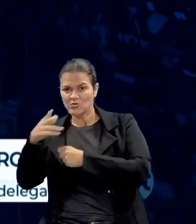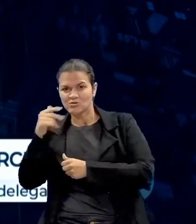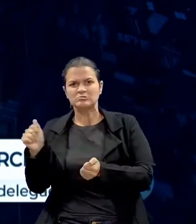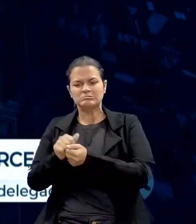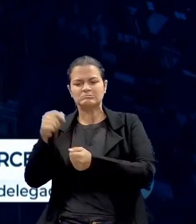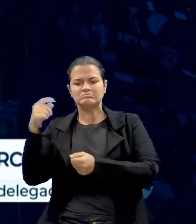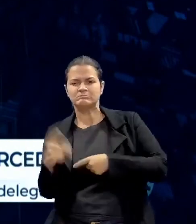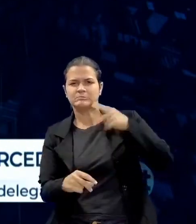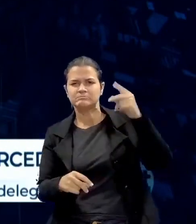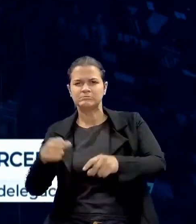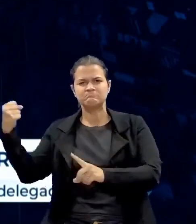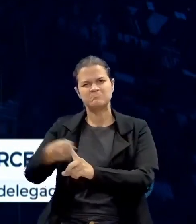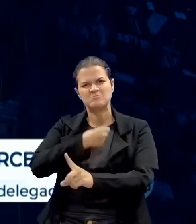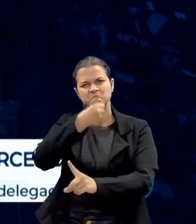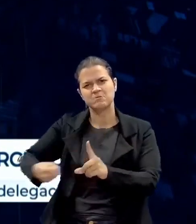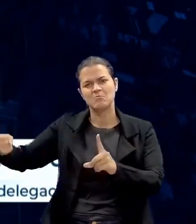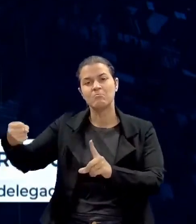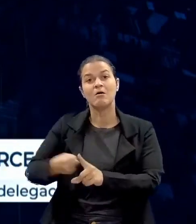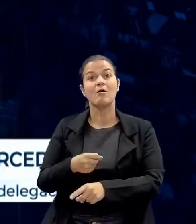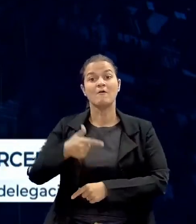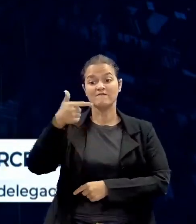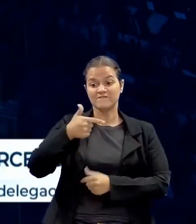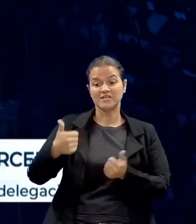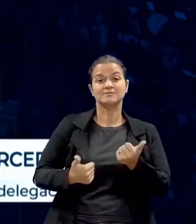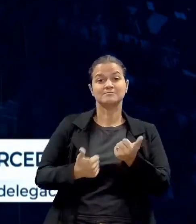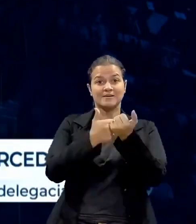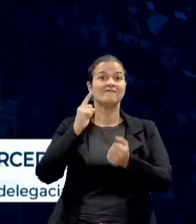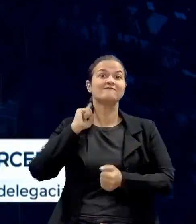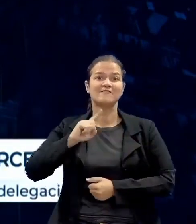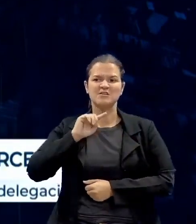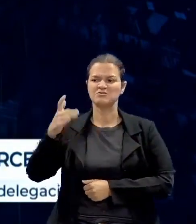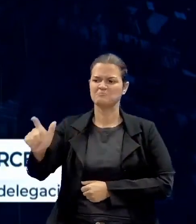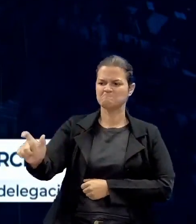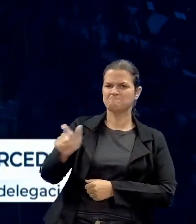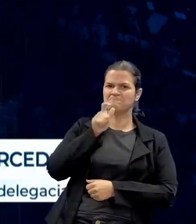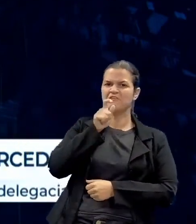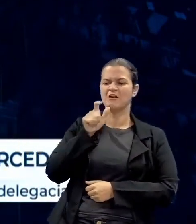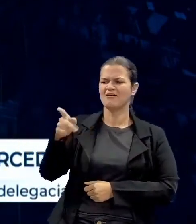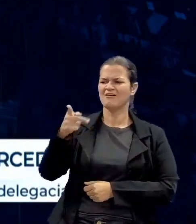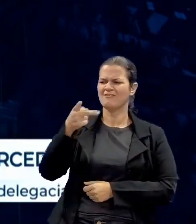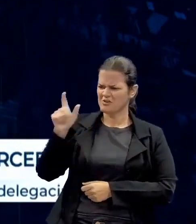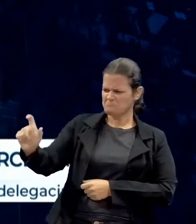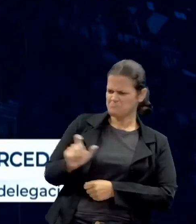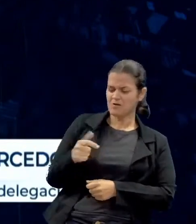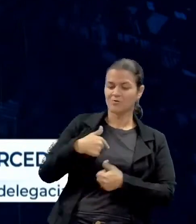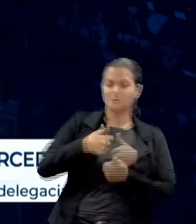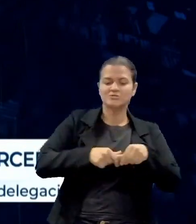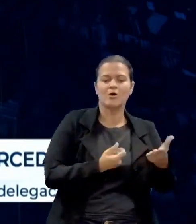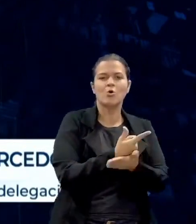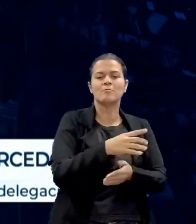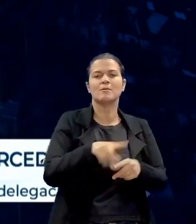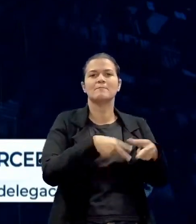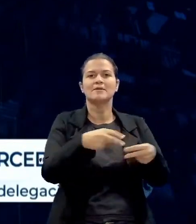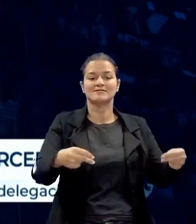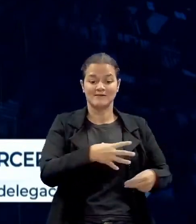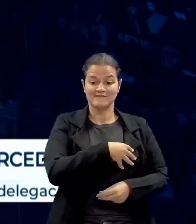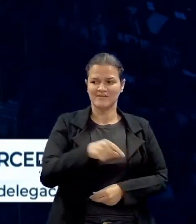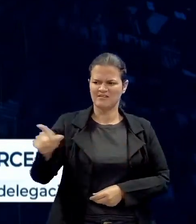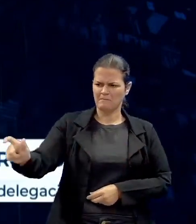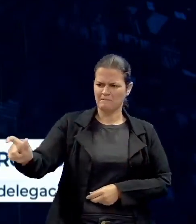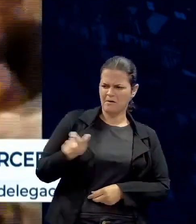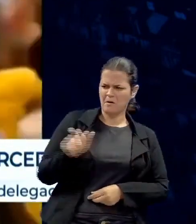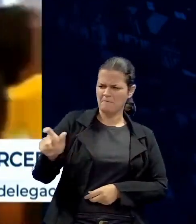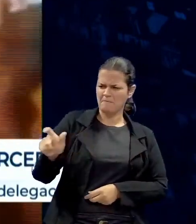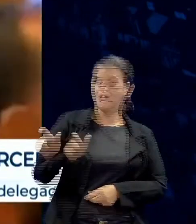O vice-presidente do Flamengo alega que foi agredido verbalmente quando estava comprando presentes para a filha. Após o